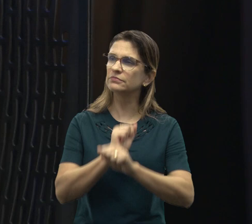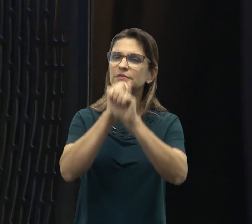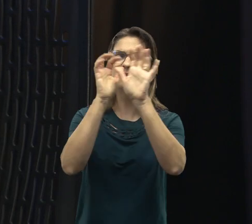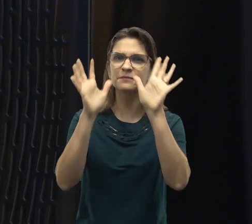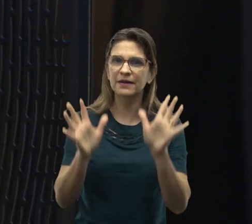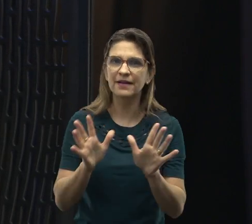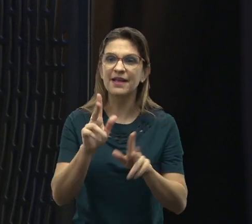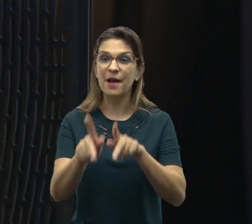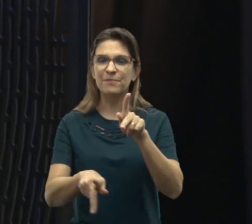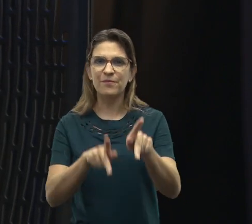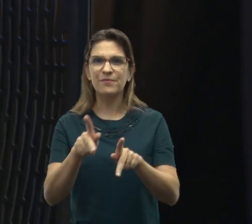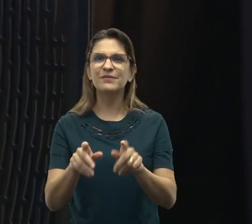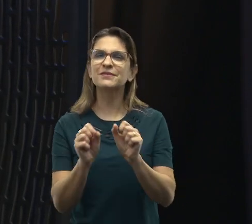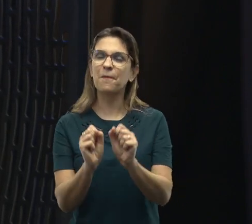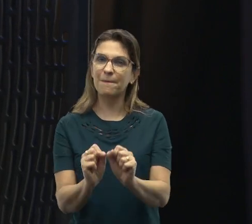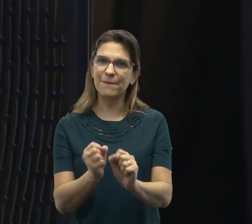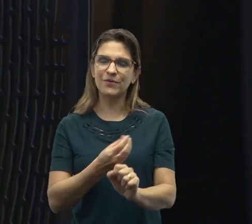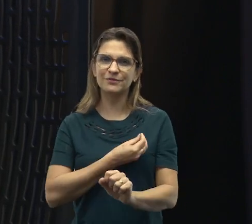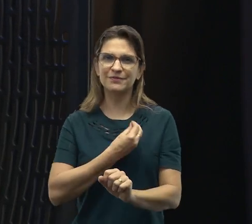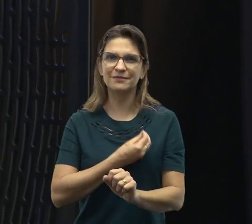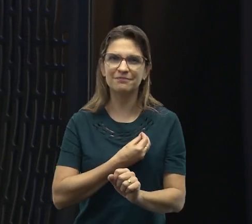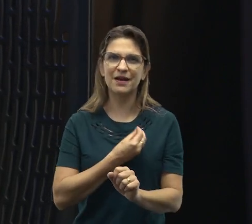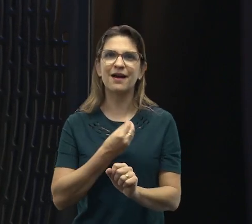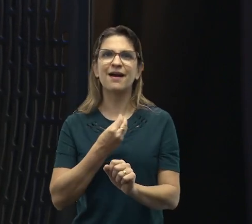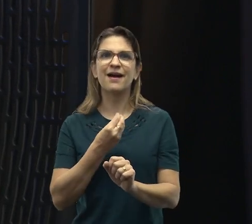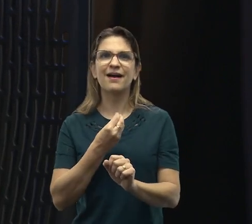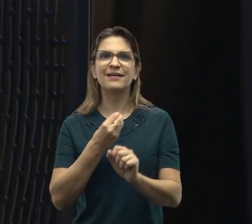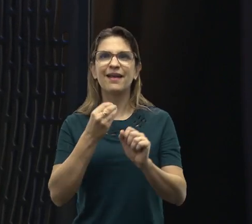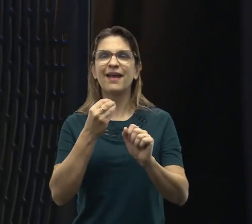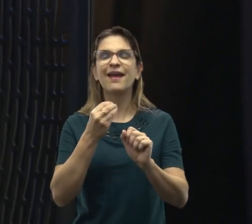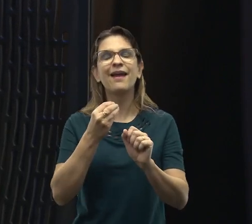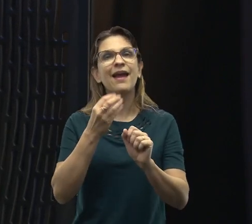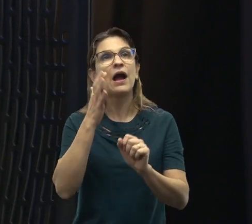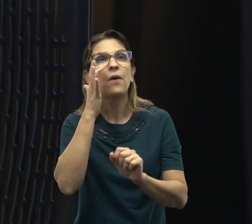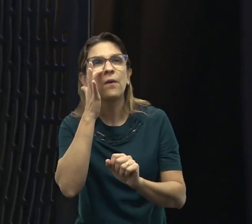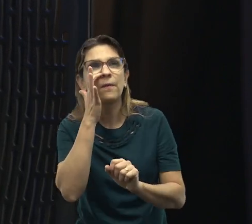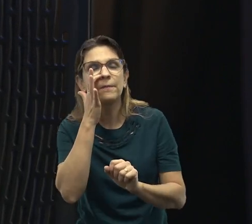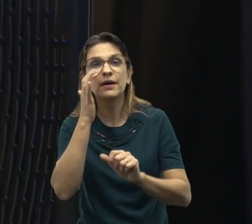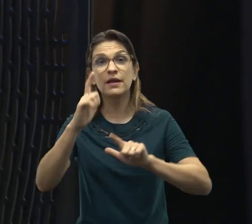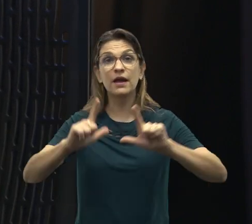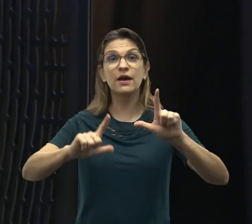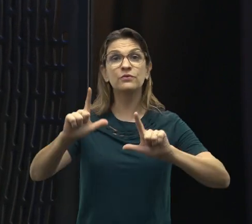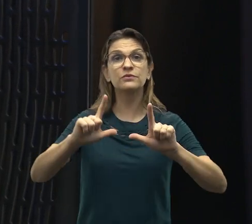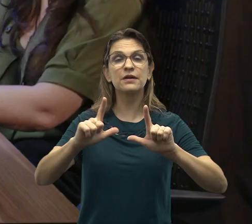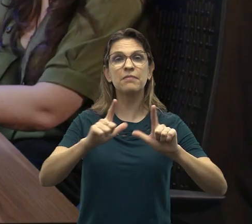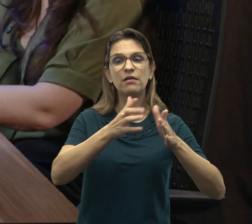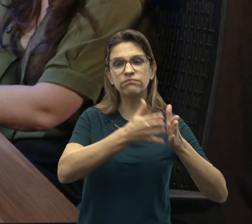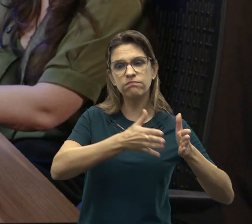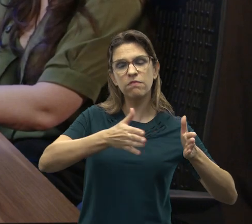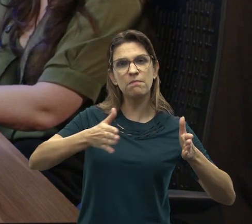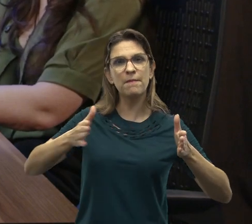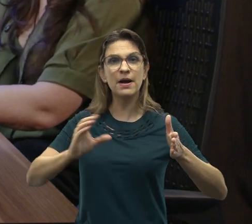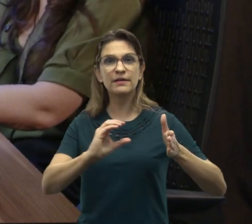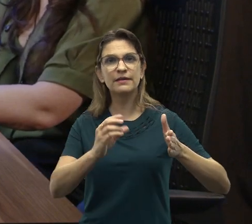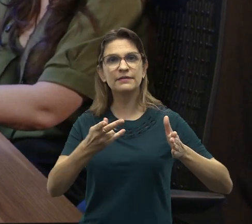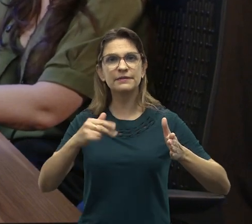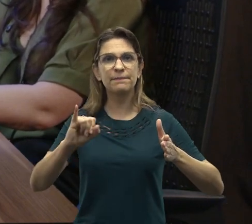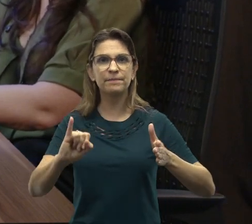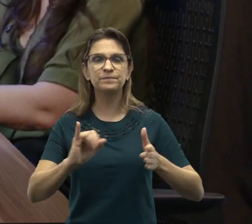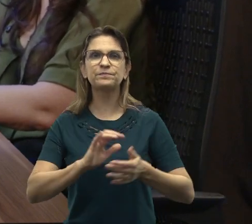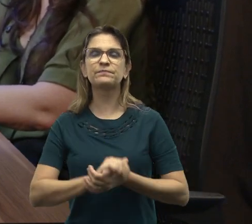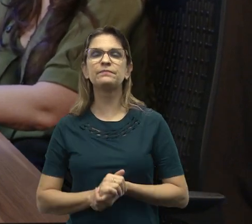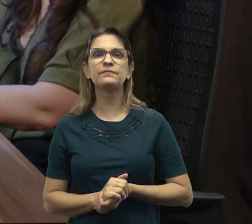população pôde ter acesso ao todo o trabalho que foi realizado ali dentro da Câmara Municipal. Isso foi uma prioridade que os membros da